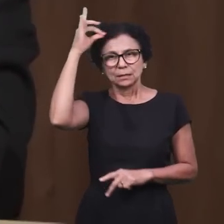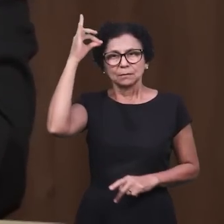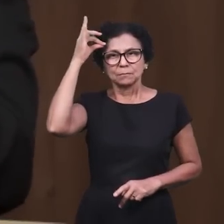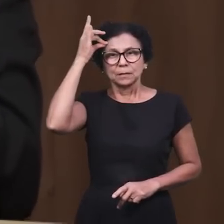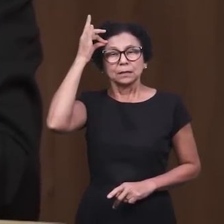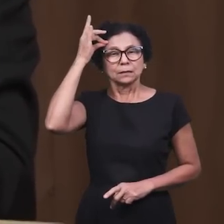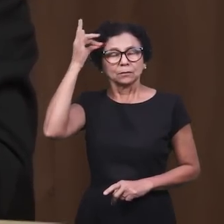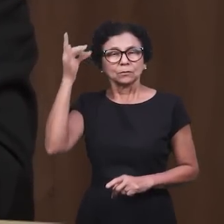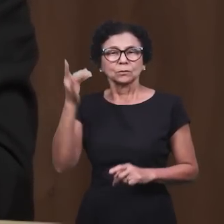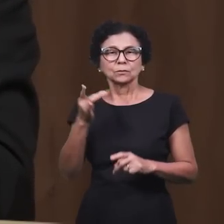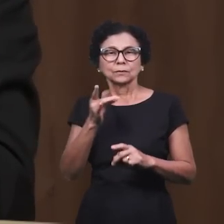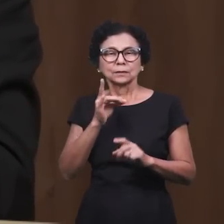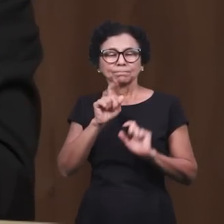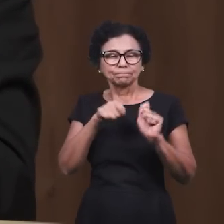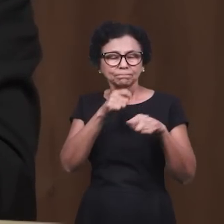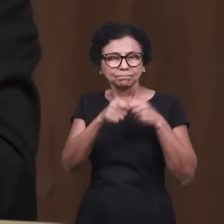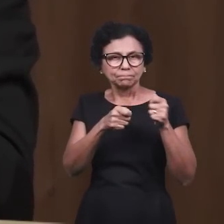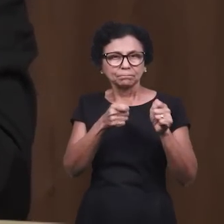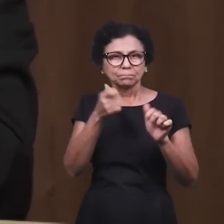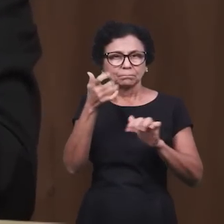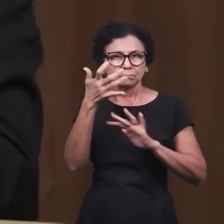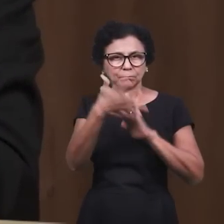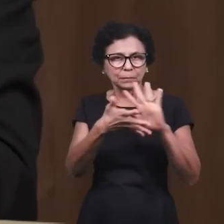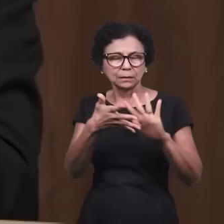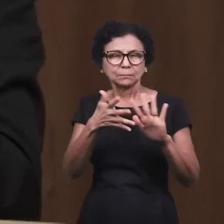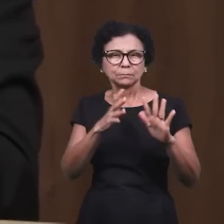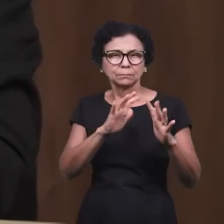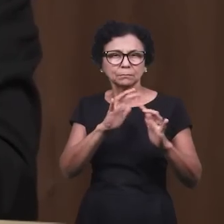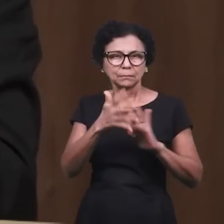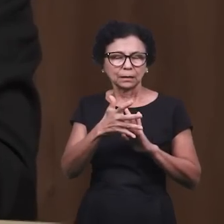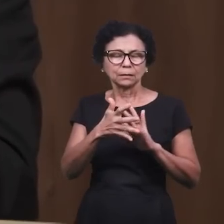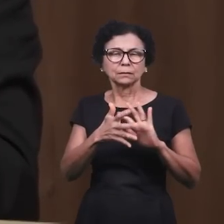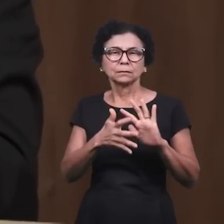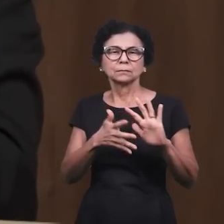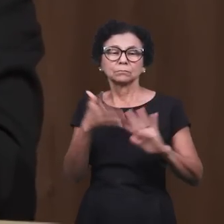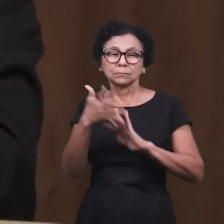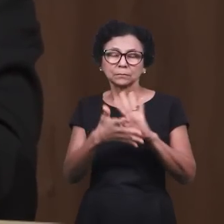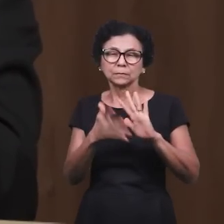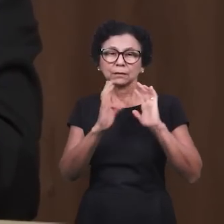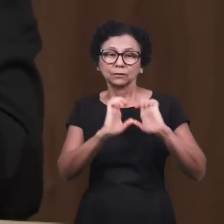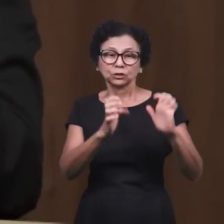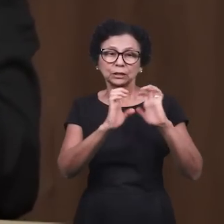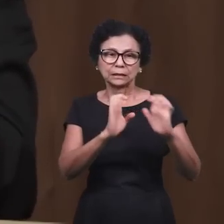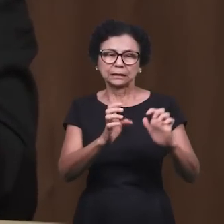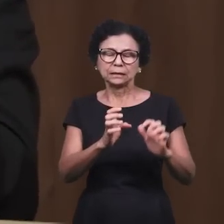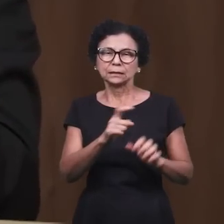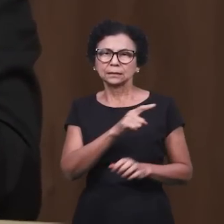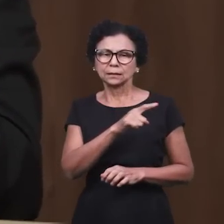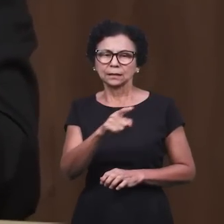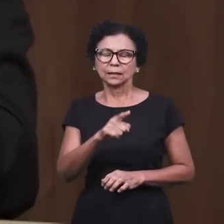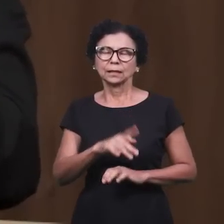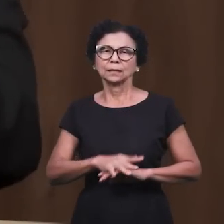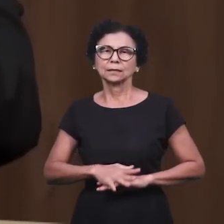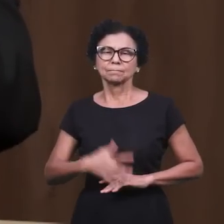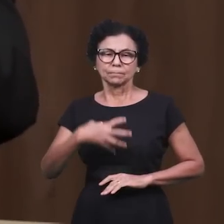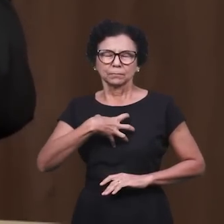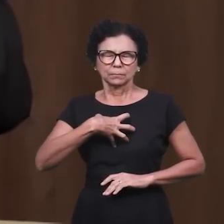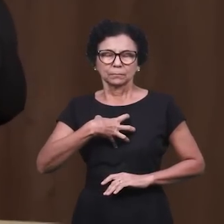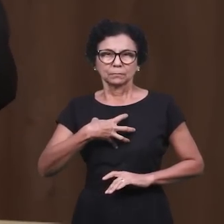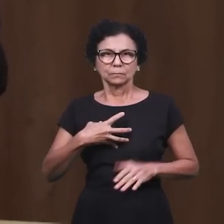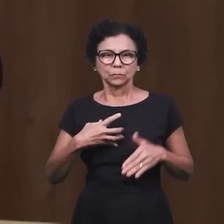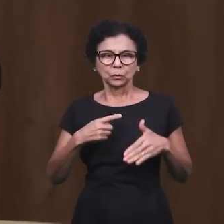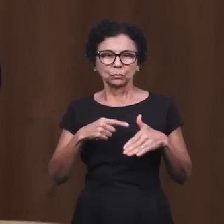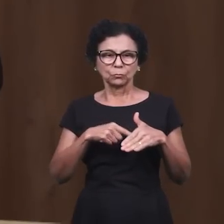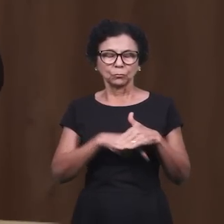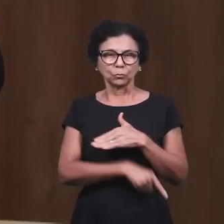eles recebem em casa toda essa estrutura, né? Também. Mas eles terem a palavra no Espírito é a palavra que